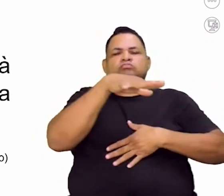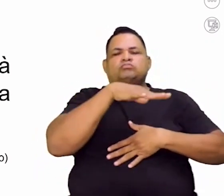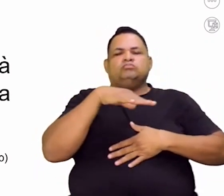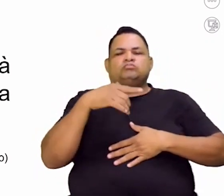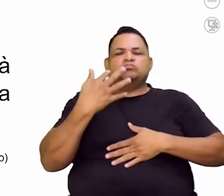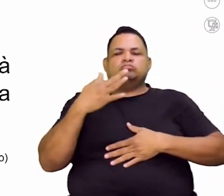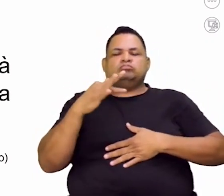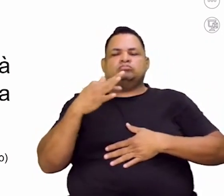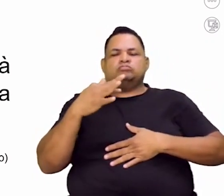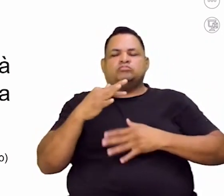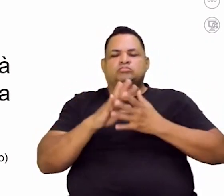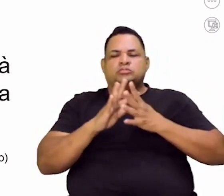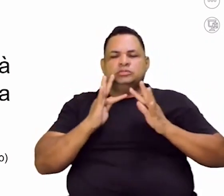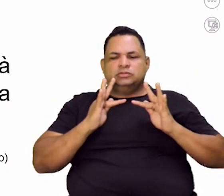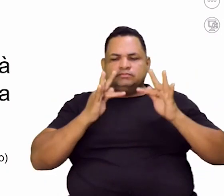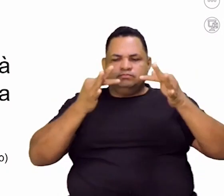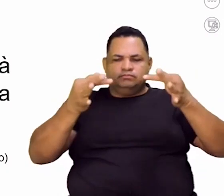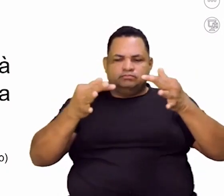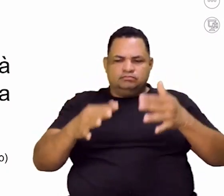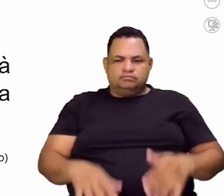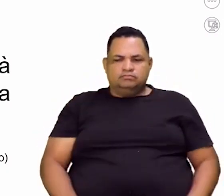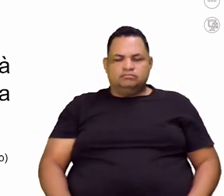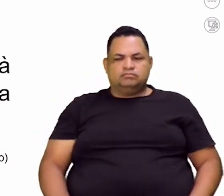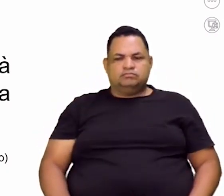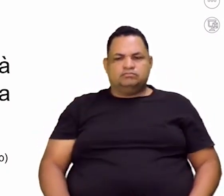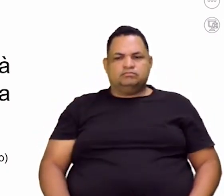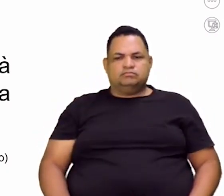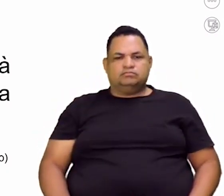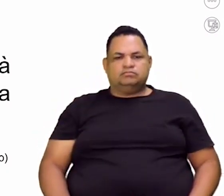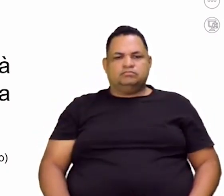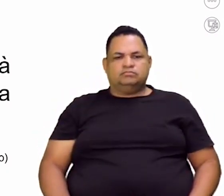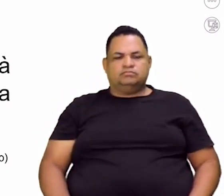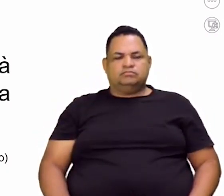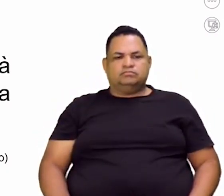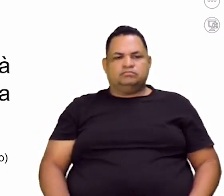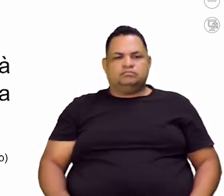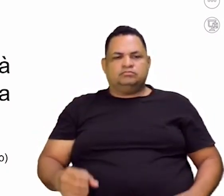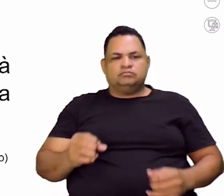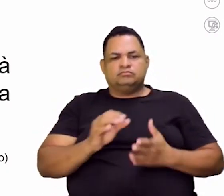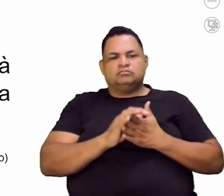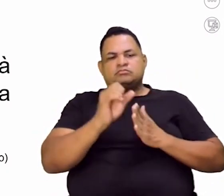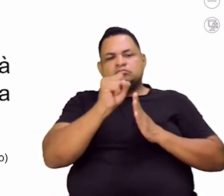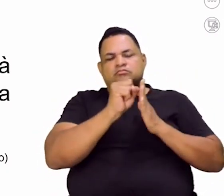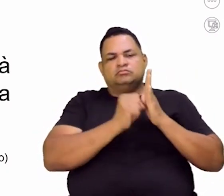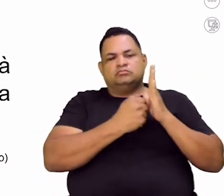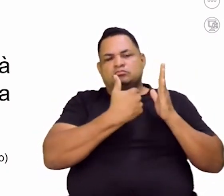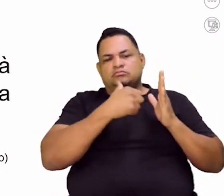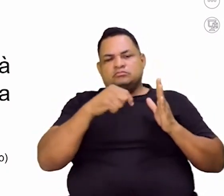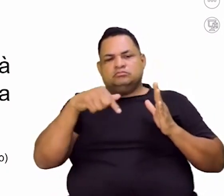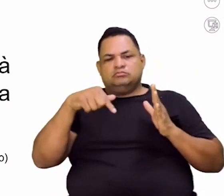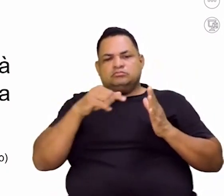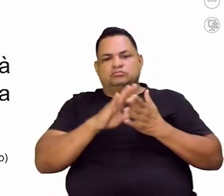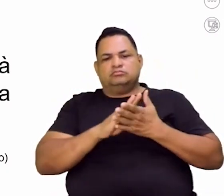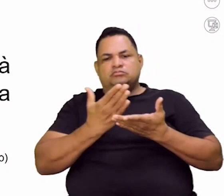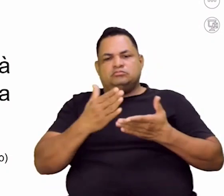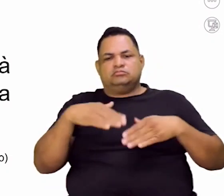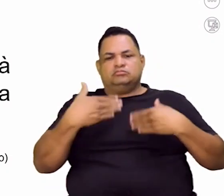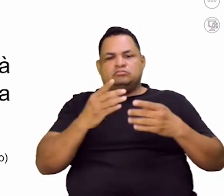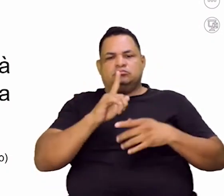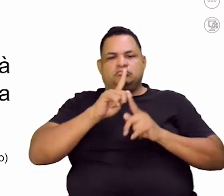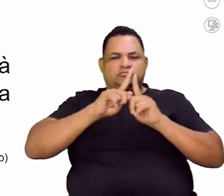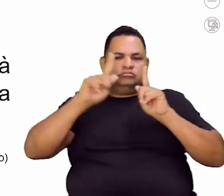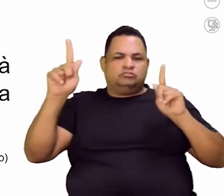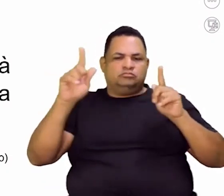finito para um universo infinito. Aí, ó, lá no século XVII, quando Galileu se encontrava